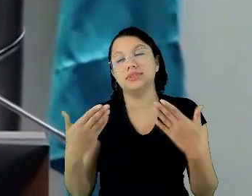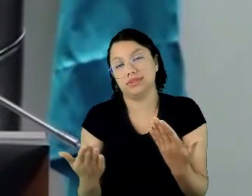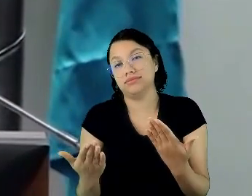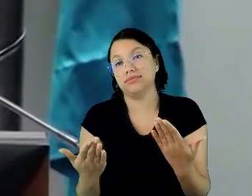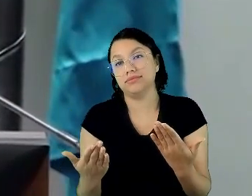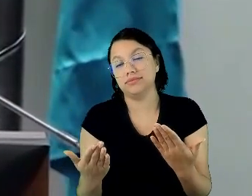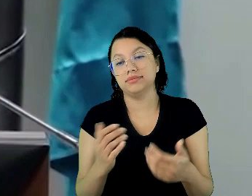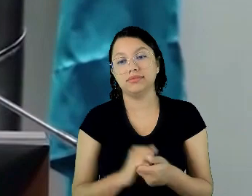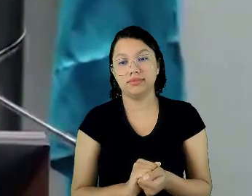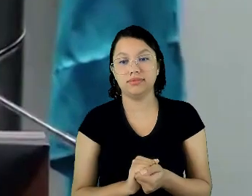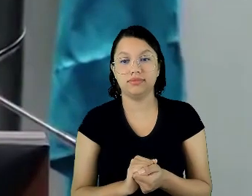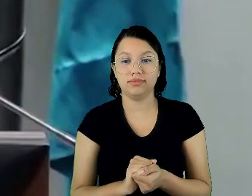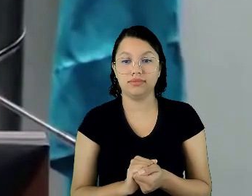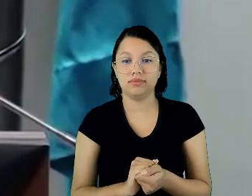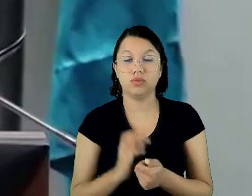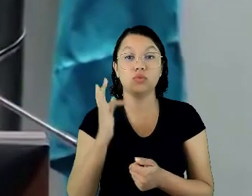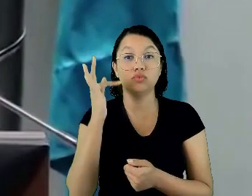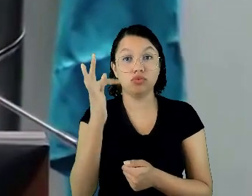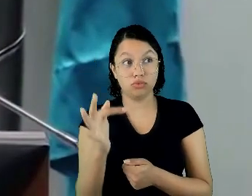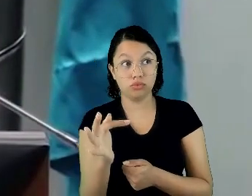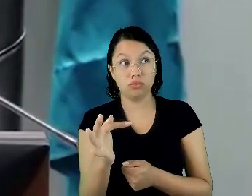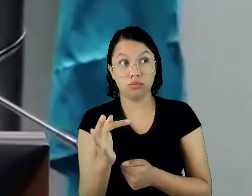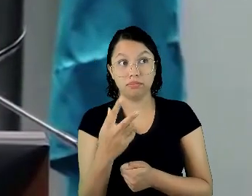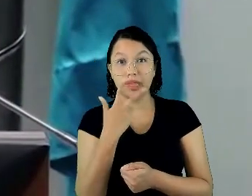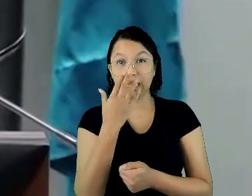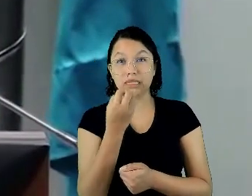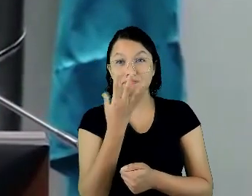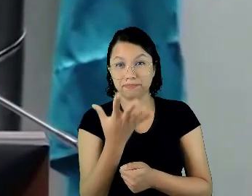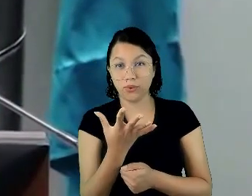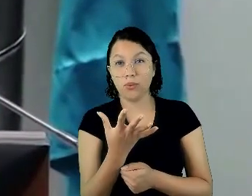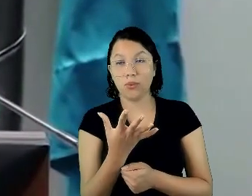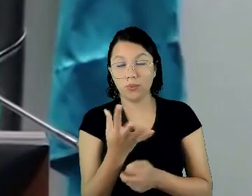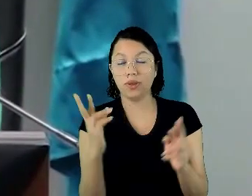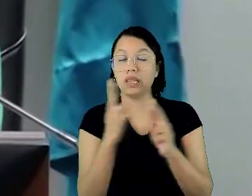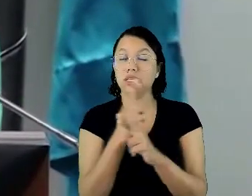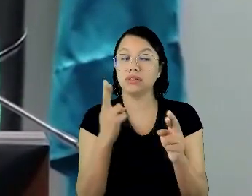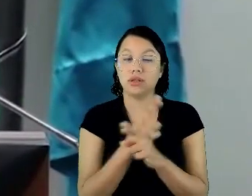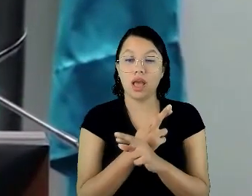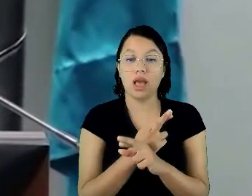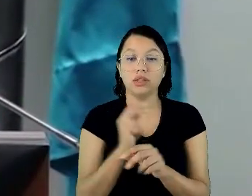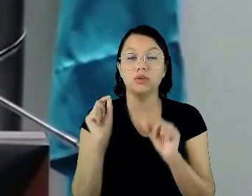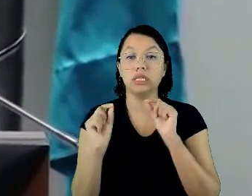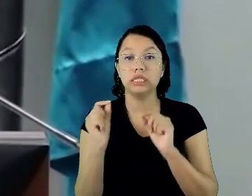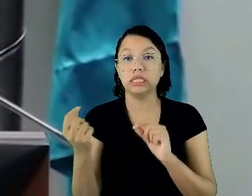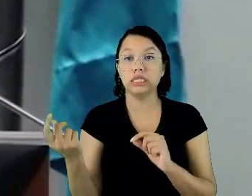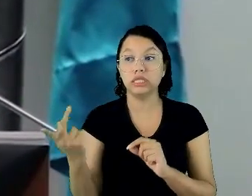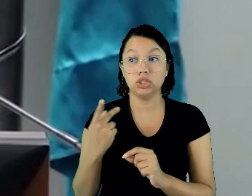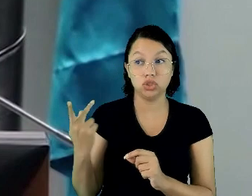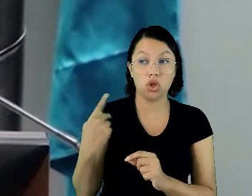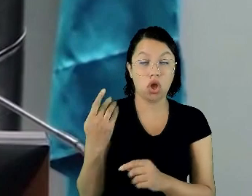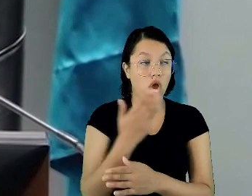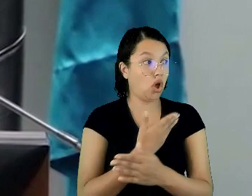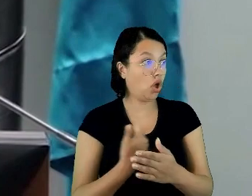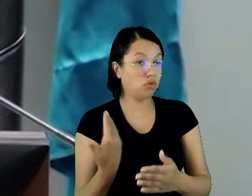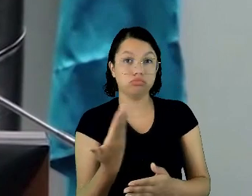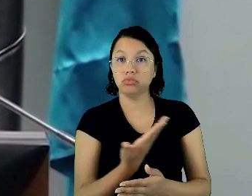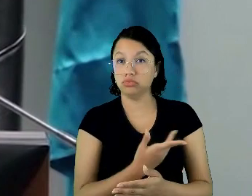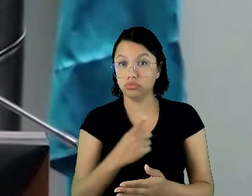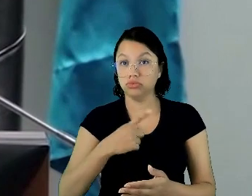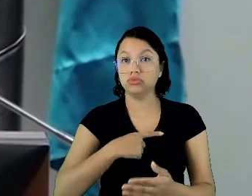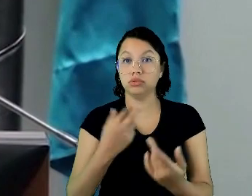bom no sentido de que estamos todos com o mesmo interesse, com a mesma luta, trabalhando para conseguir o mesmo